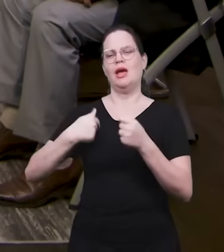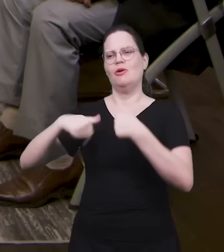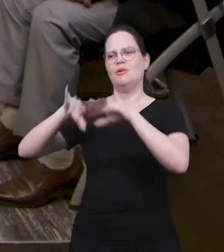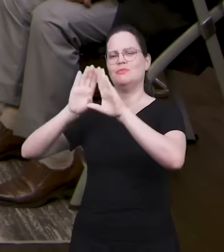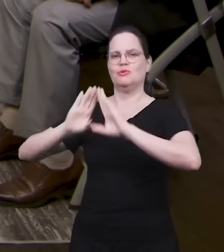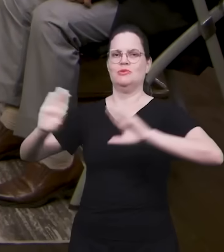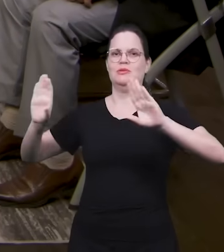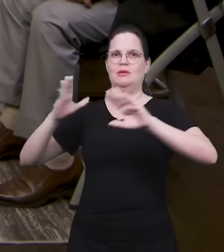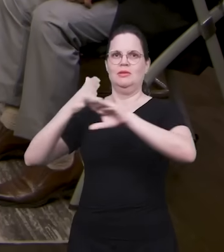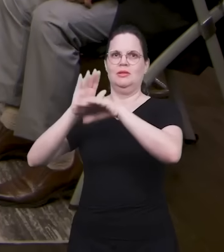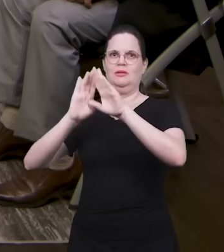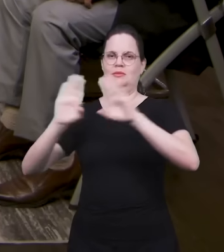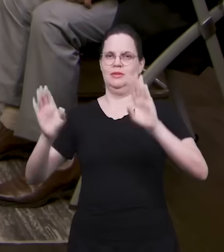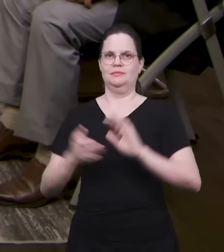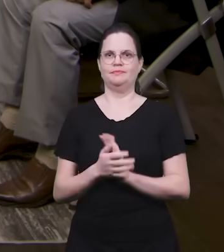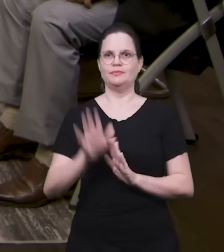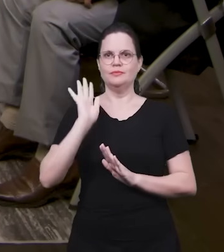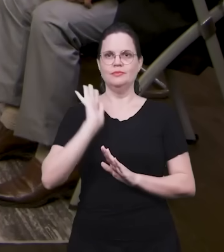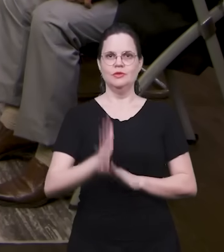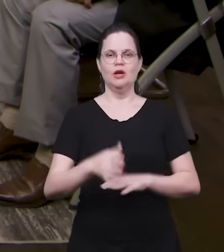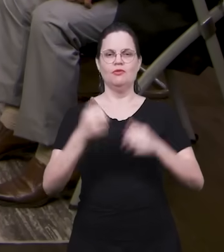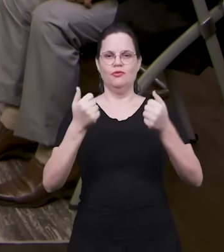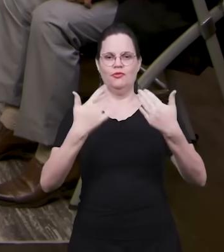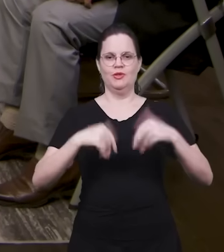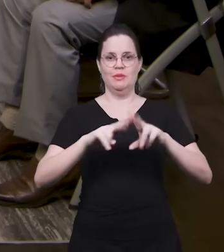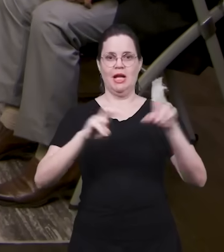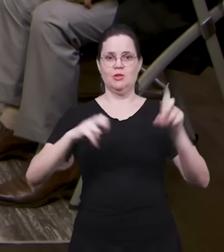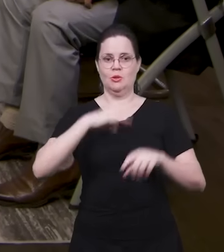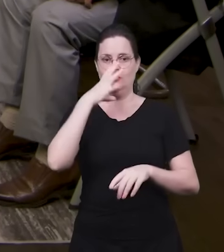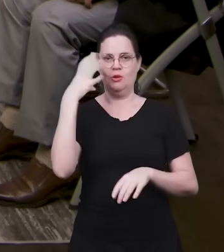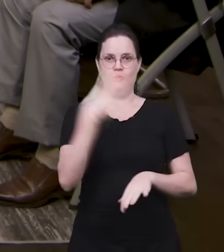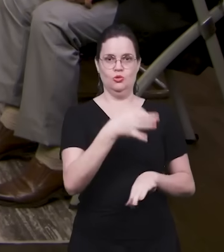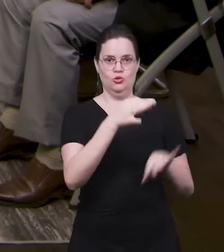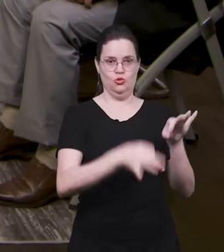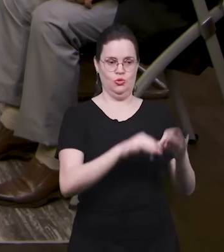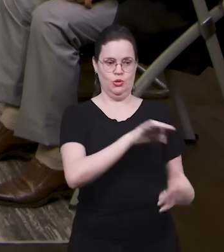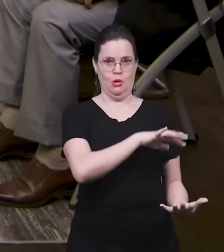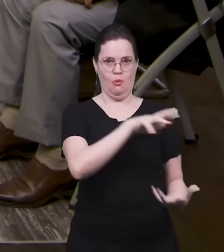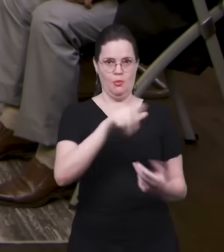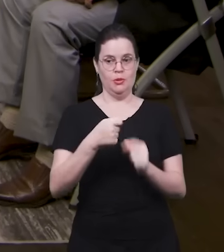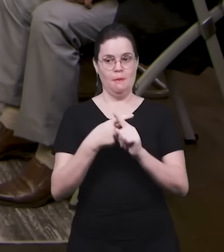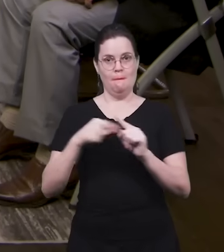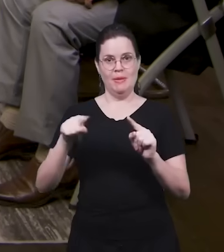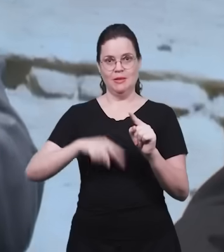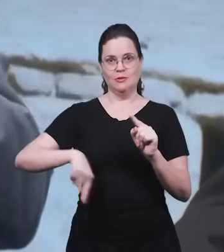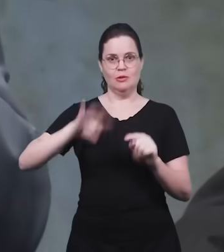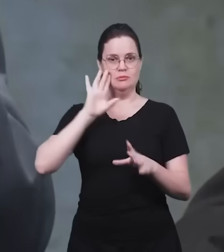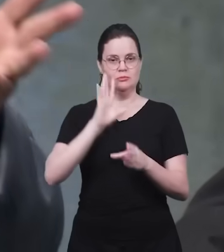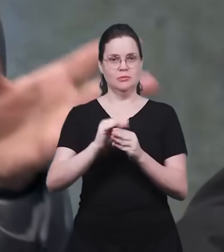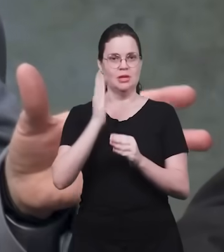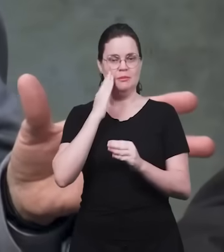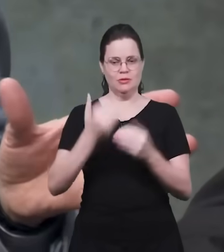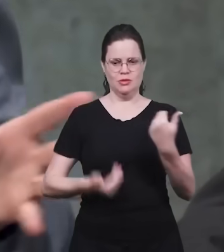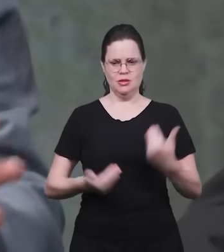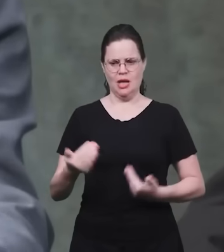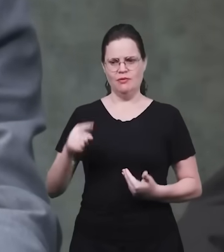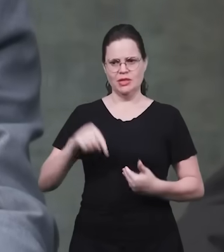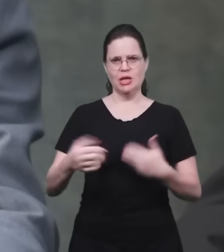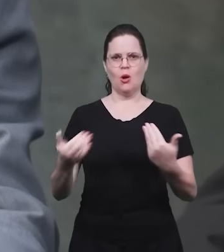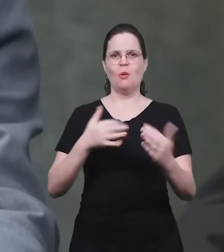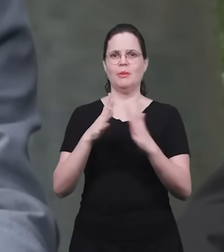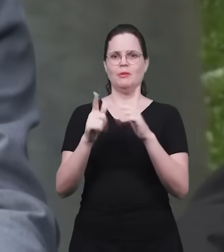foi bem exposto aqui sobre a grande tribulação, mas a igreja aqui neste mundo que tem o Espírito